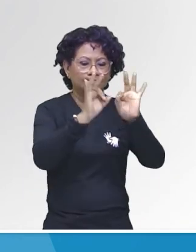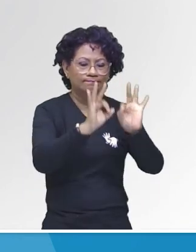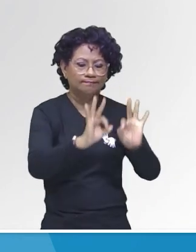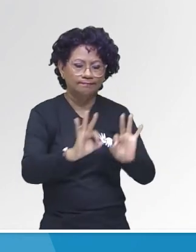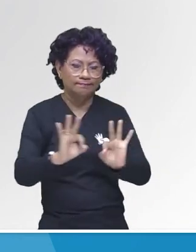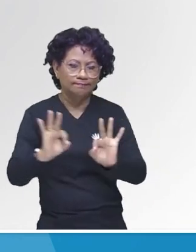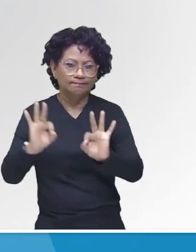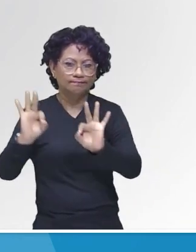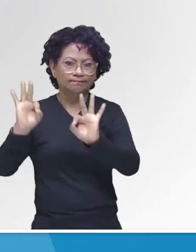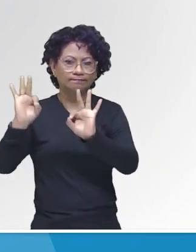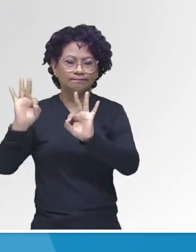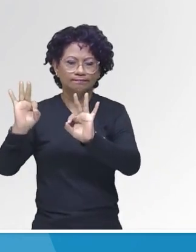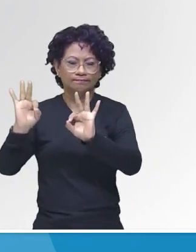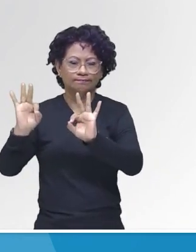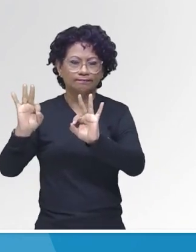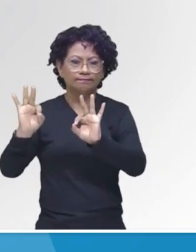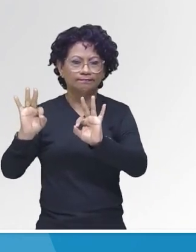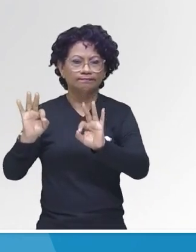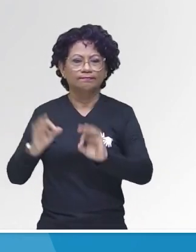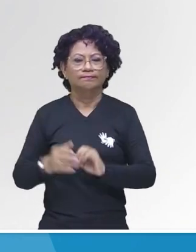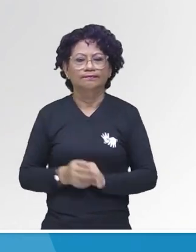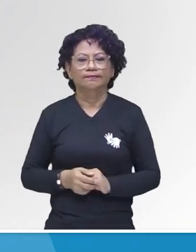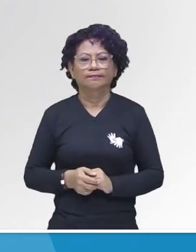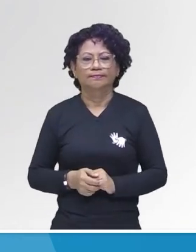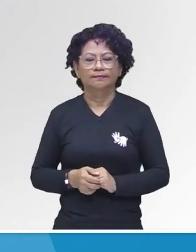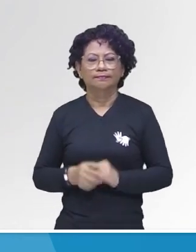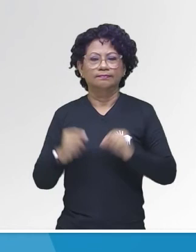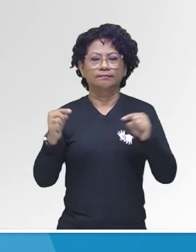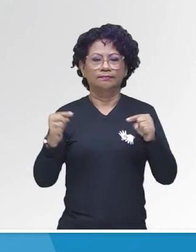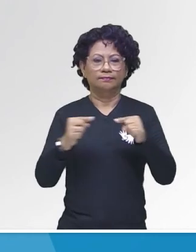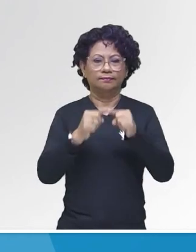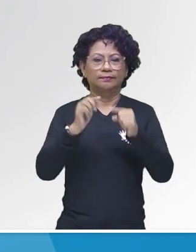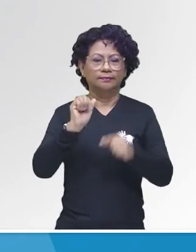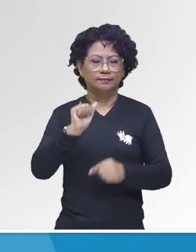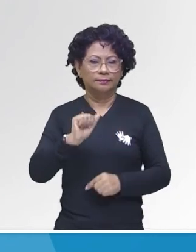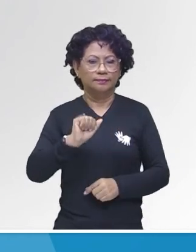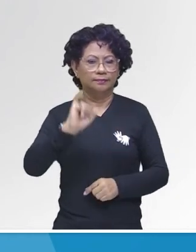Analisar aqui os pontos H, I e D.